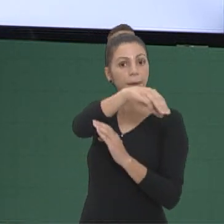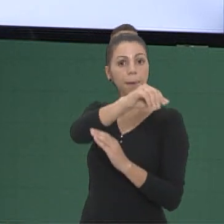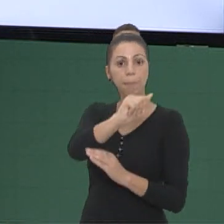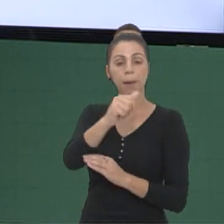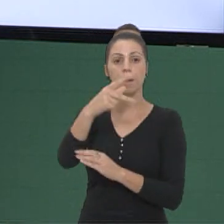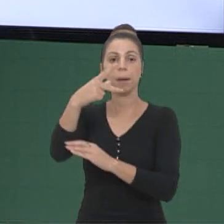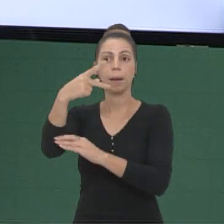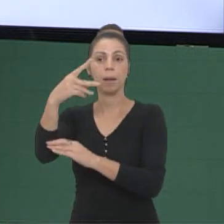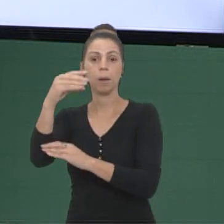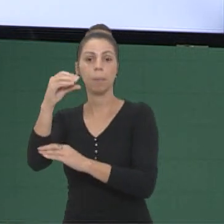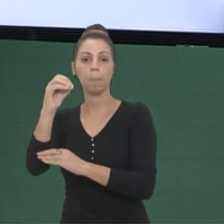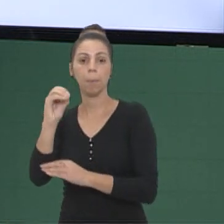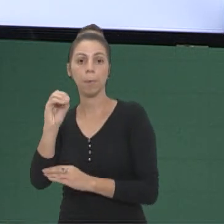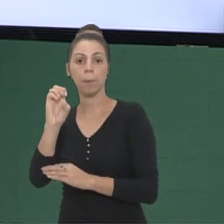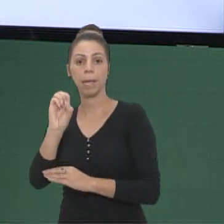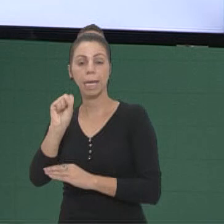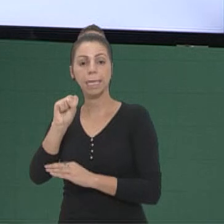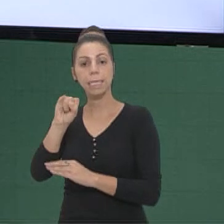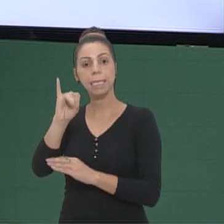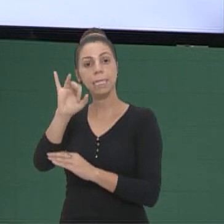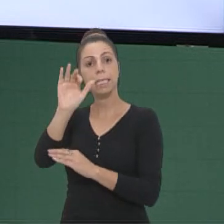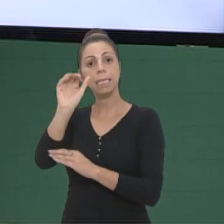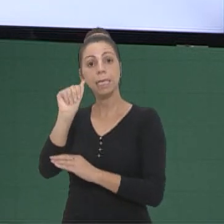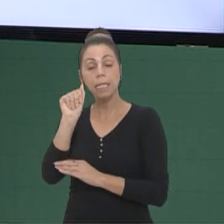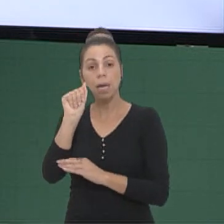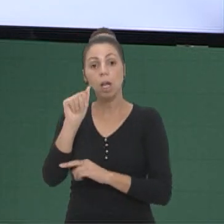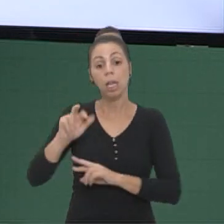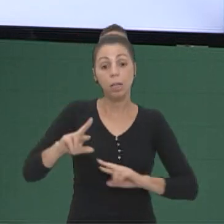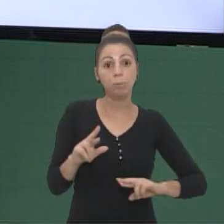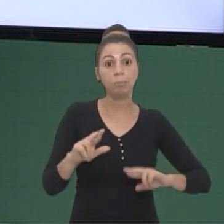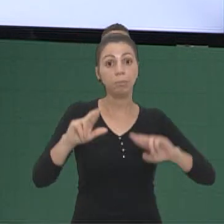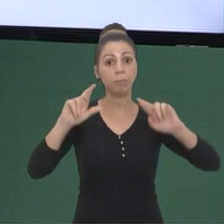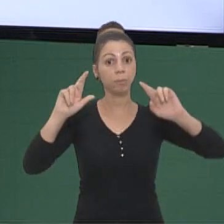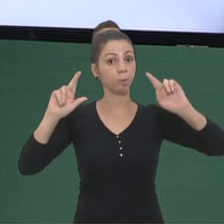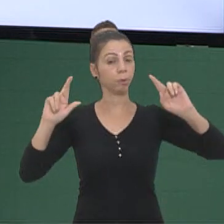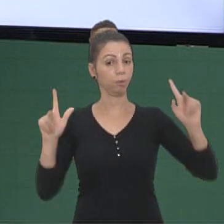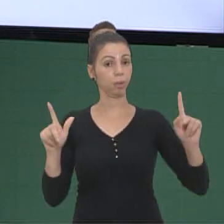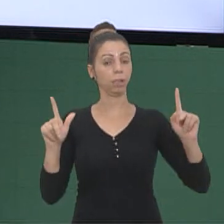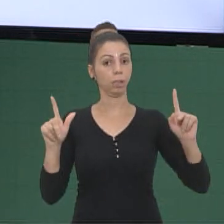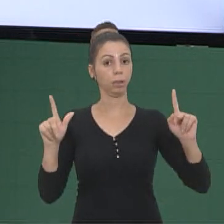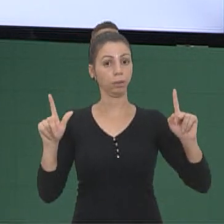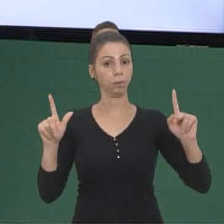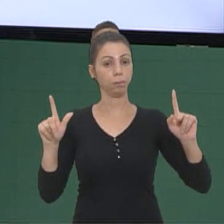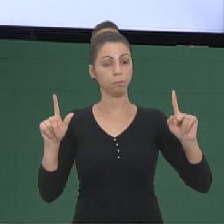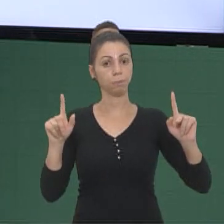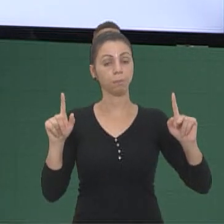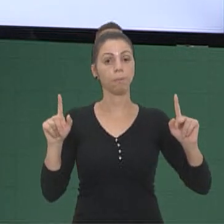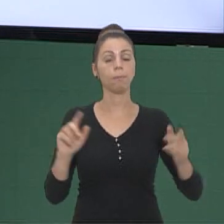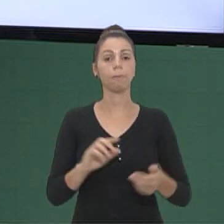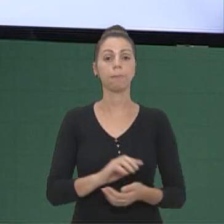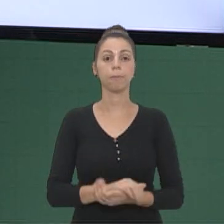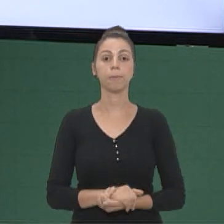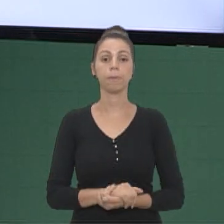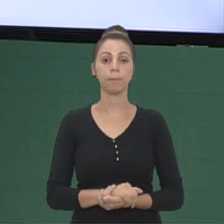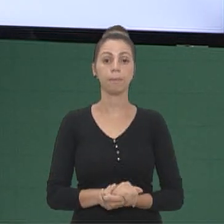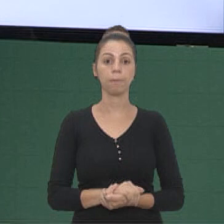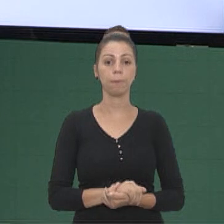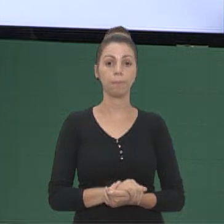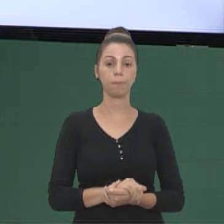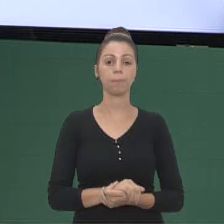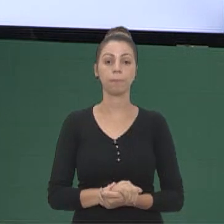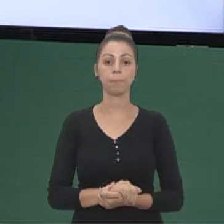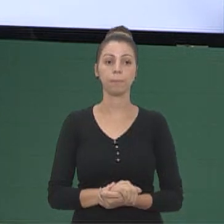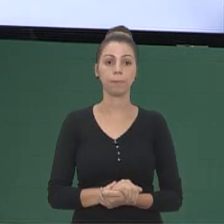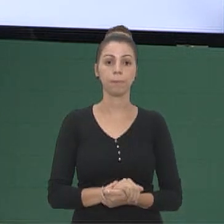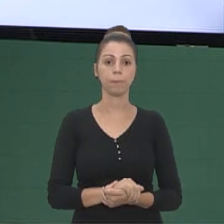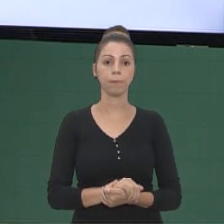de reflexão e referência, inclusive para o texto do Júlio Cortázar, que nós fizemos a leitura juntos agora mesmo, ok? Vamos